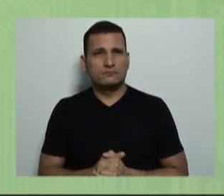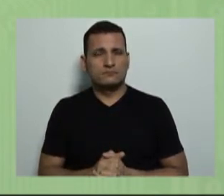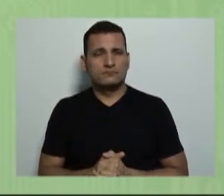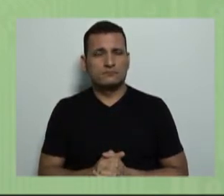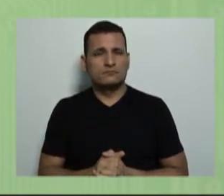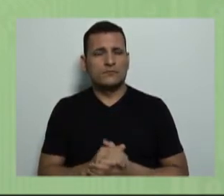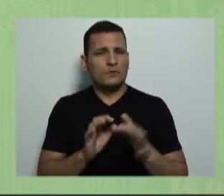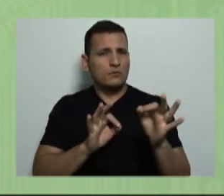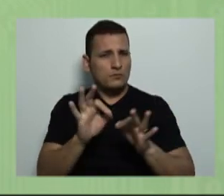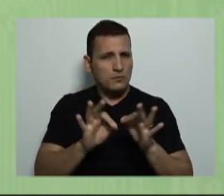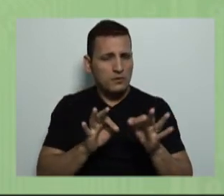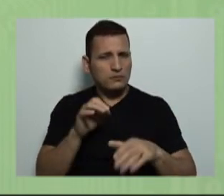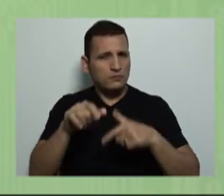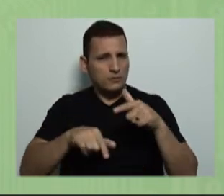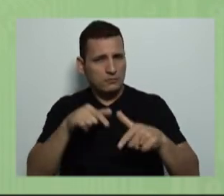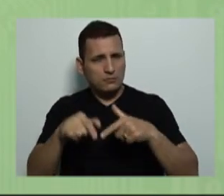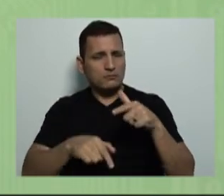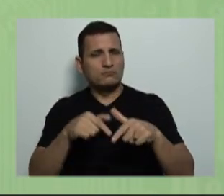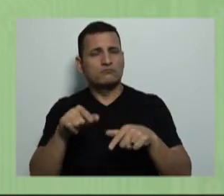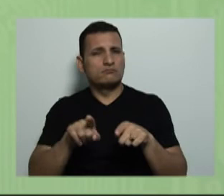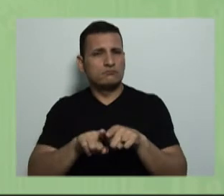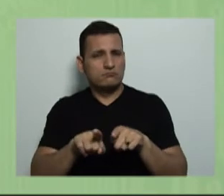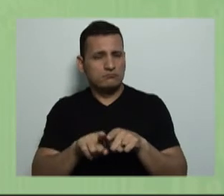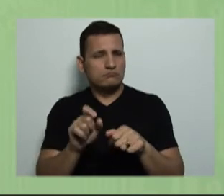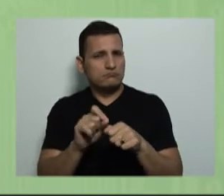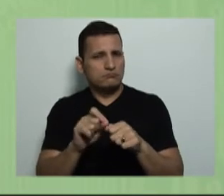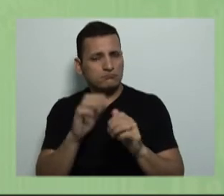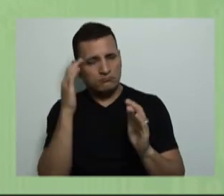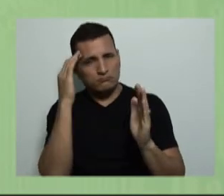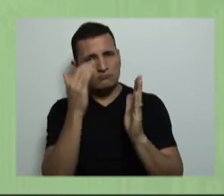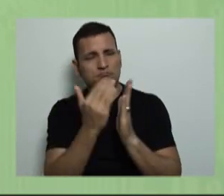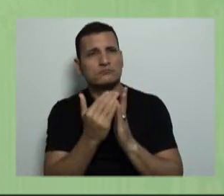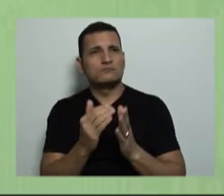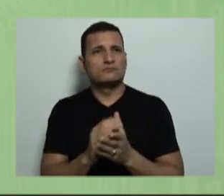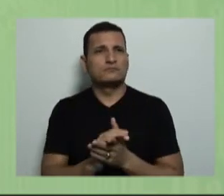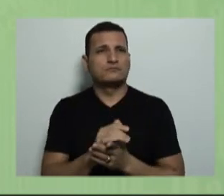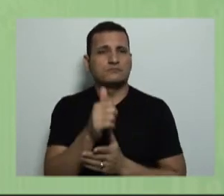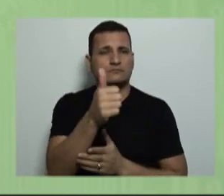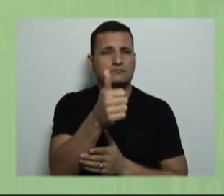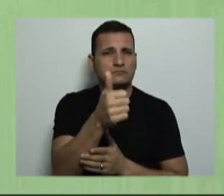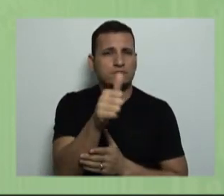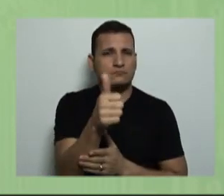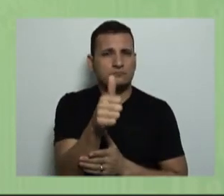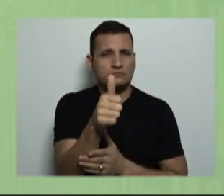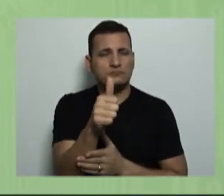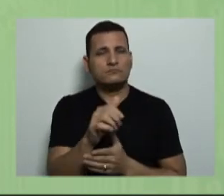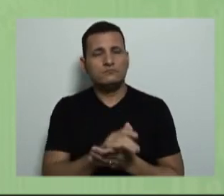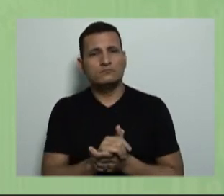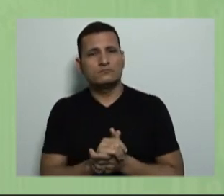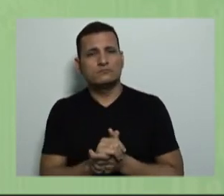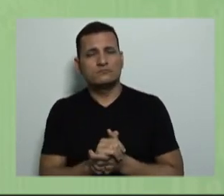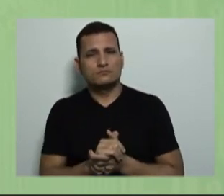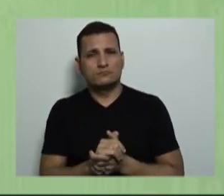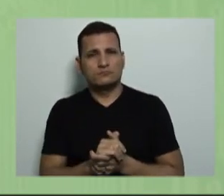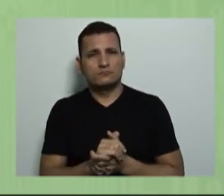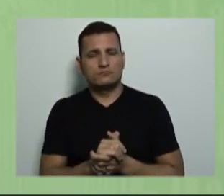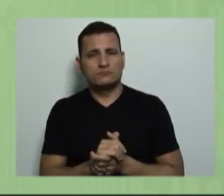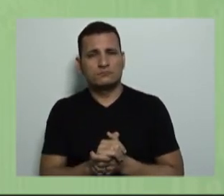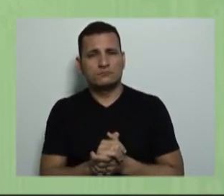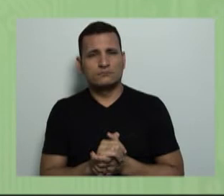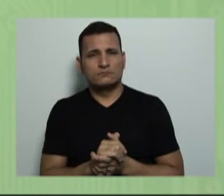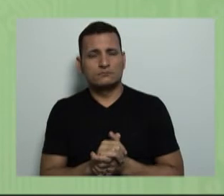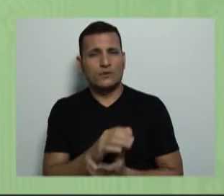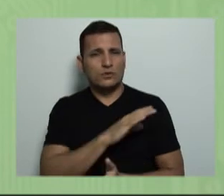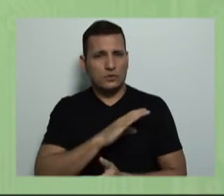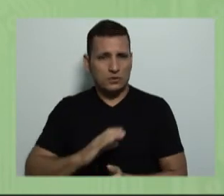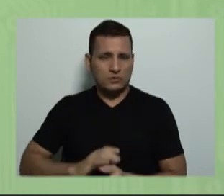de atividades estabelecido para o estágio. 11. Articular com a coordenação de curso as atividades equiparadas ao